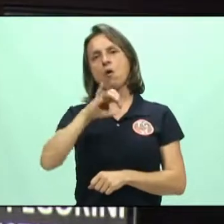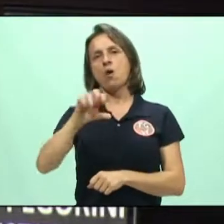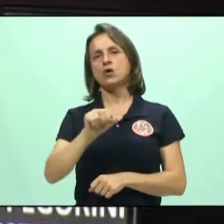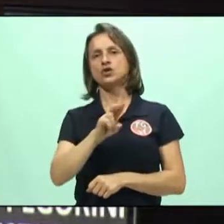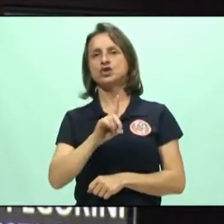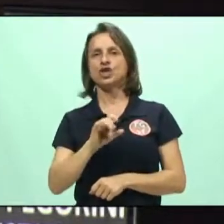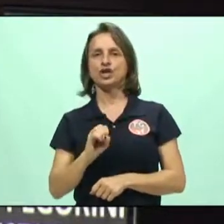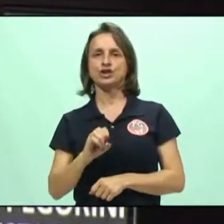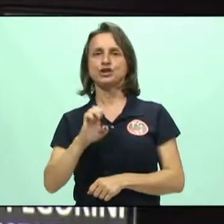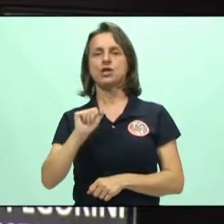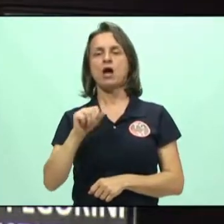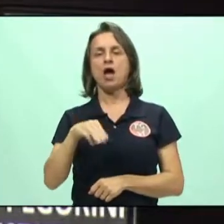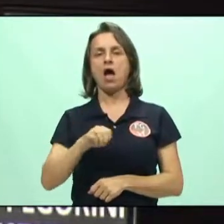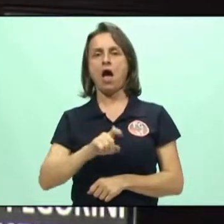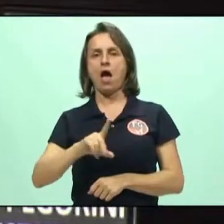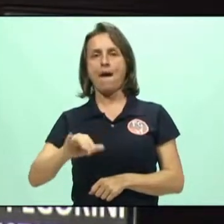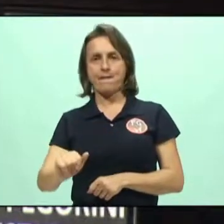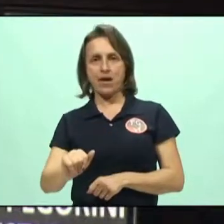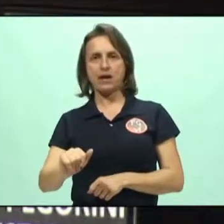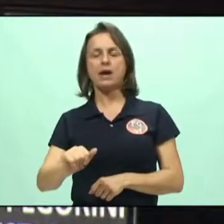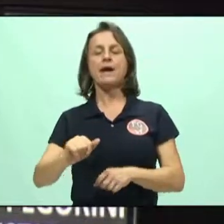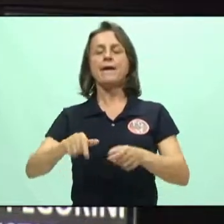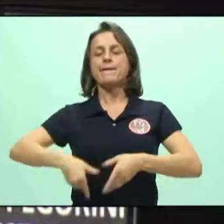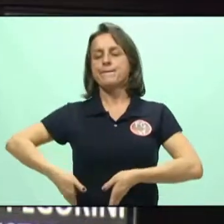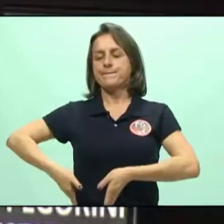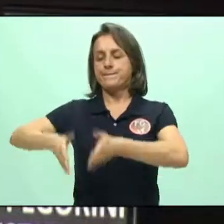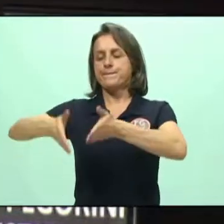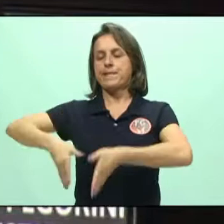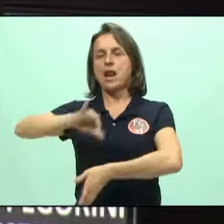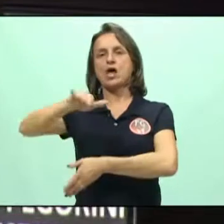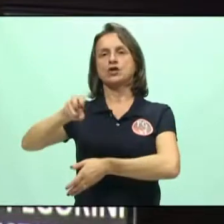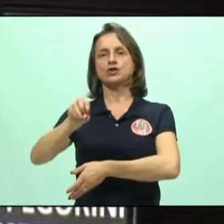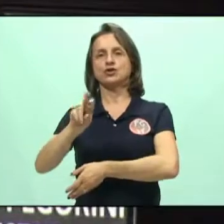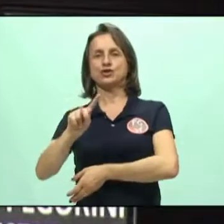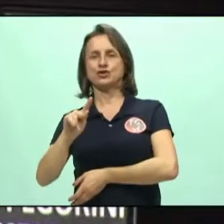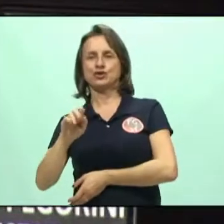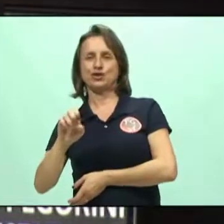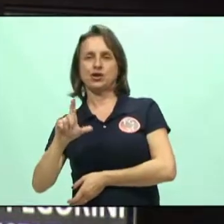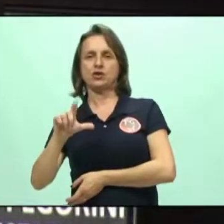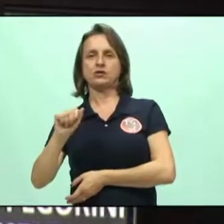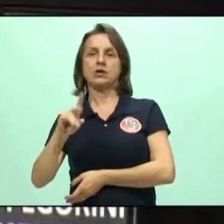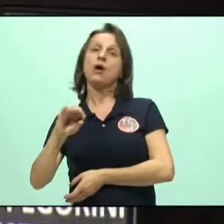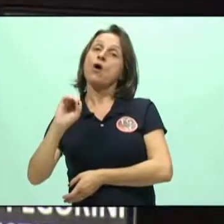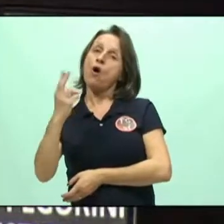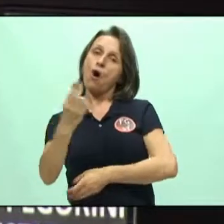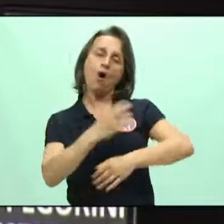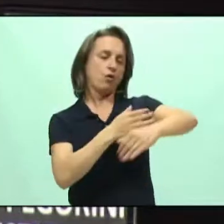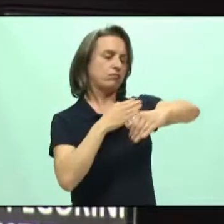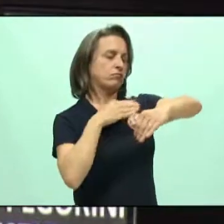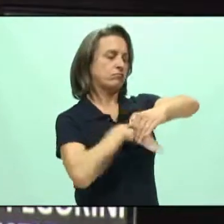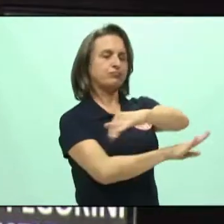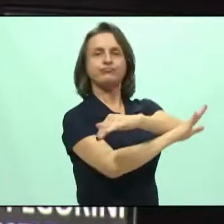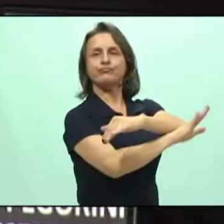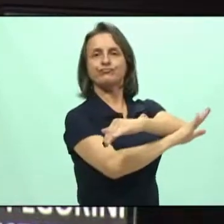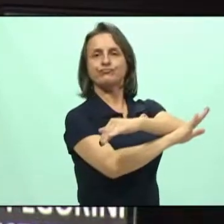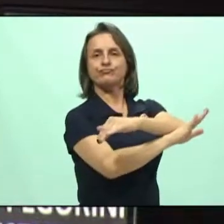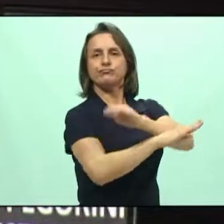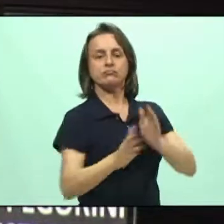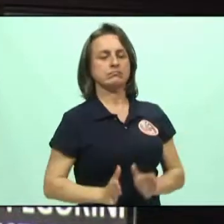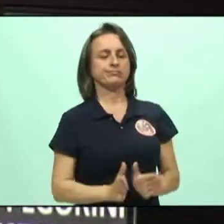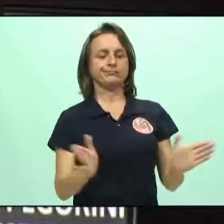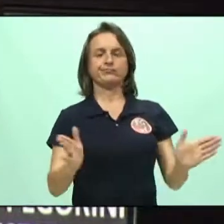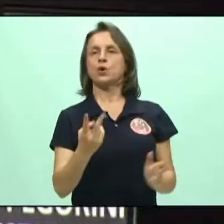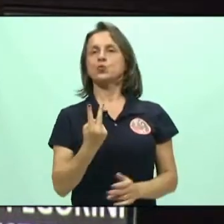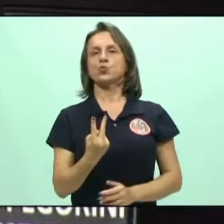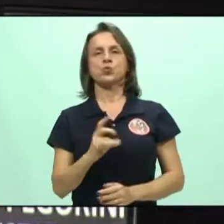pela Jorge Lacerda ou lá pela volta de cima para sair lá no na Marginal do salseiro e entrar no Túlio não tem uma outra saída